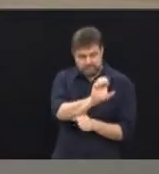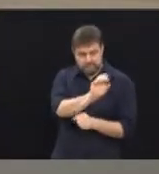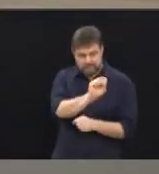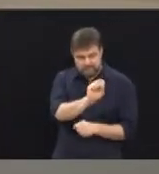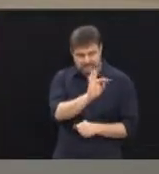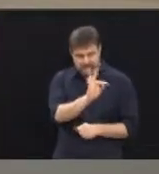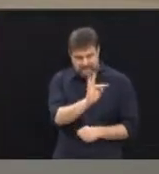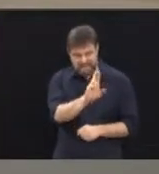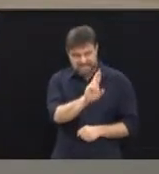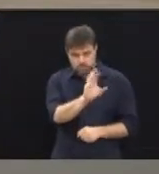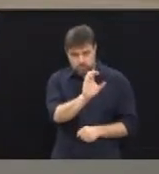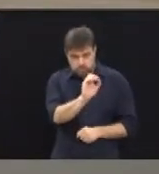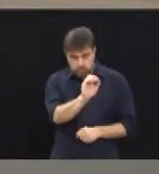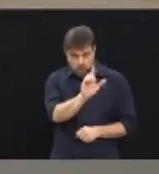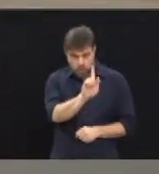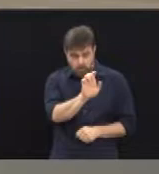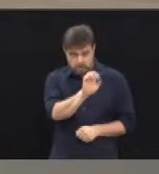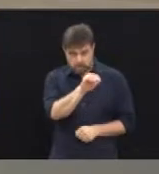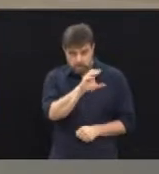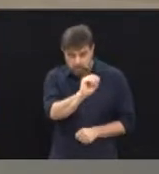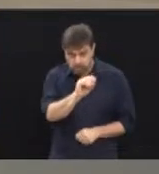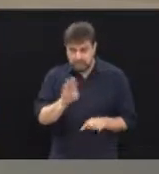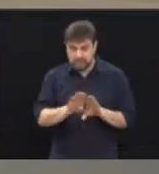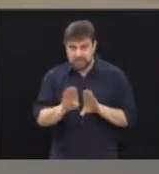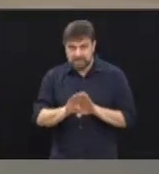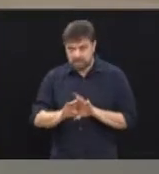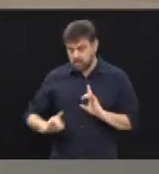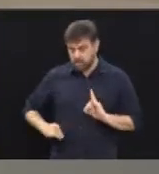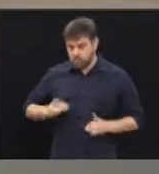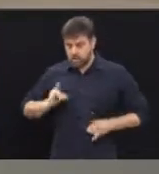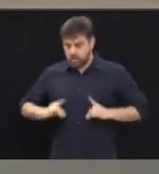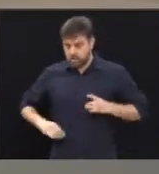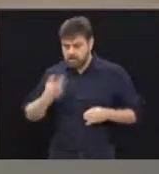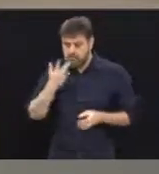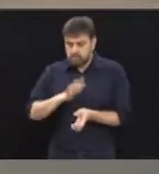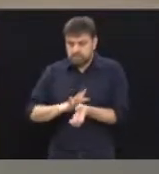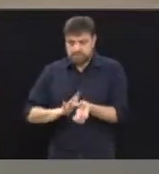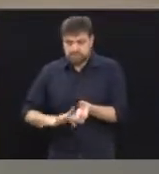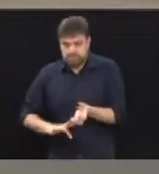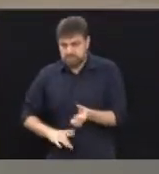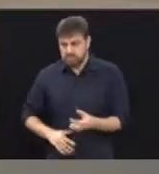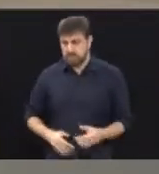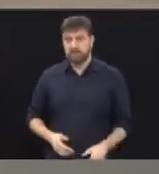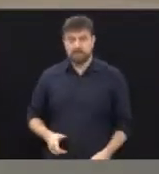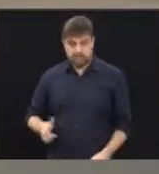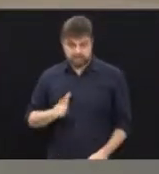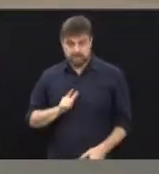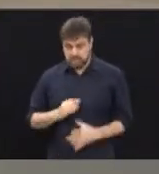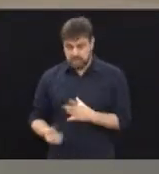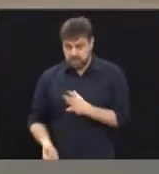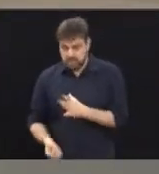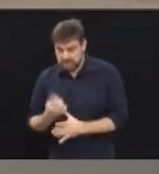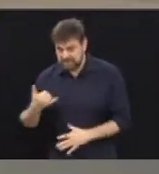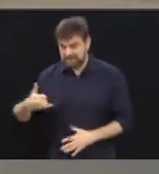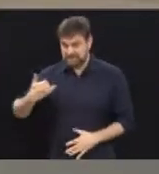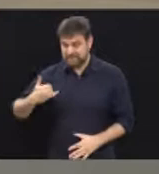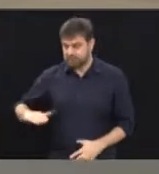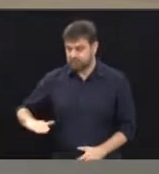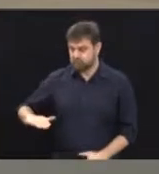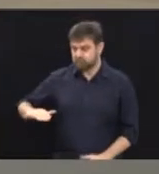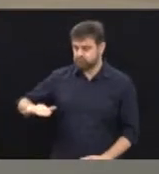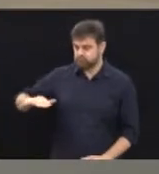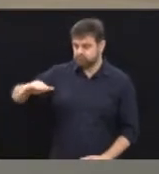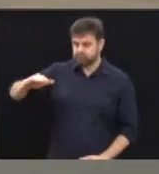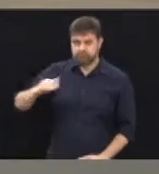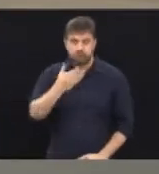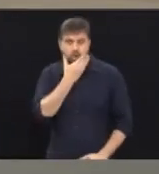enzima. Então, nessa situação onde você tem um aumento muito grande da produção de testosterona, o menino